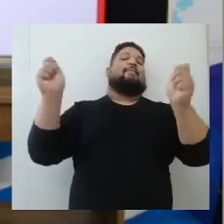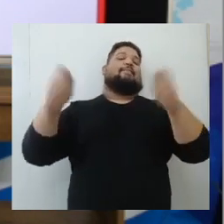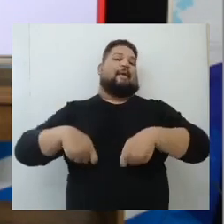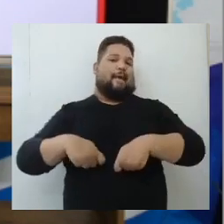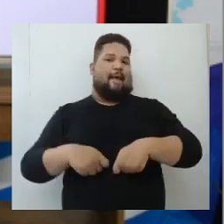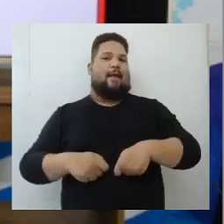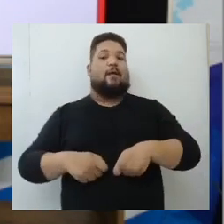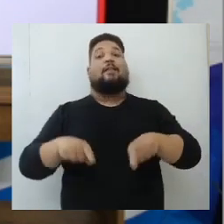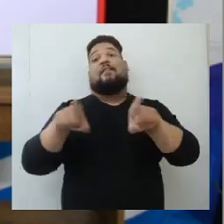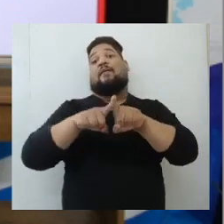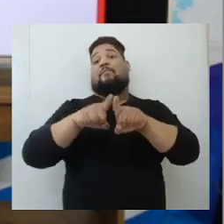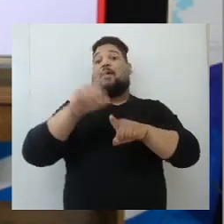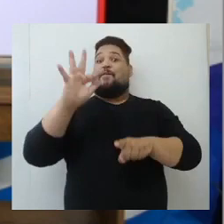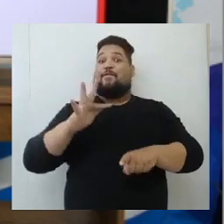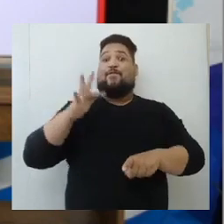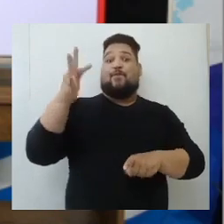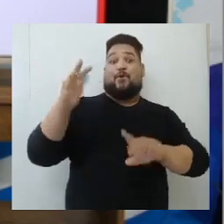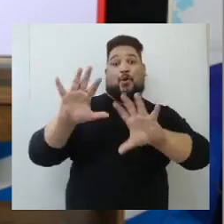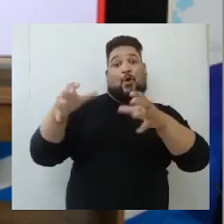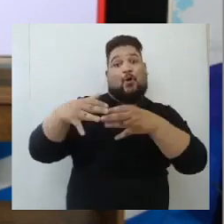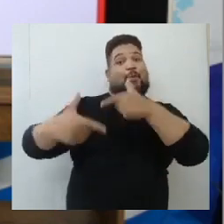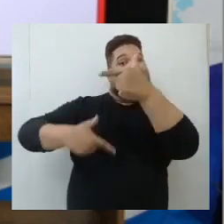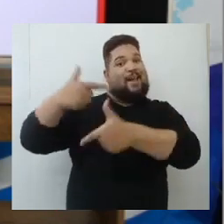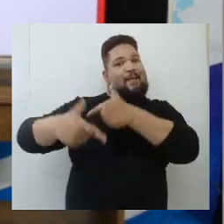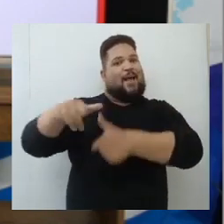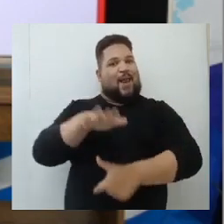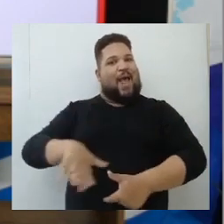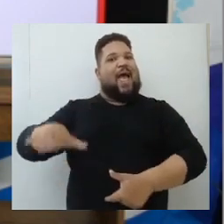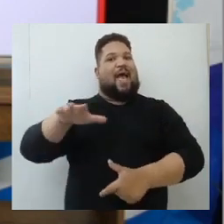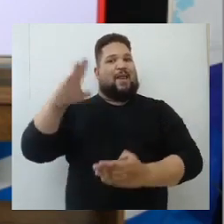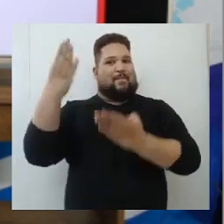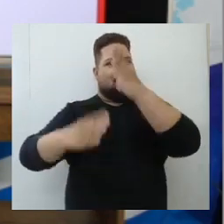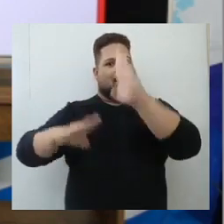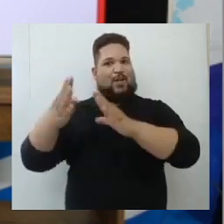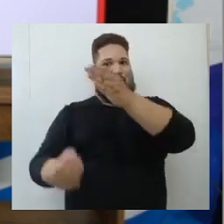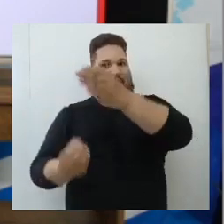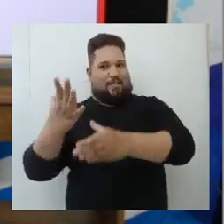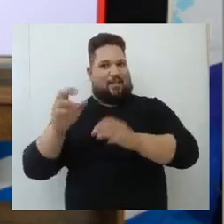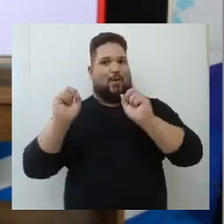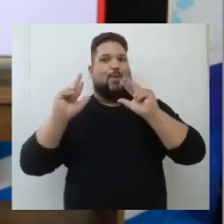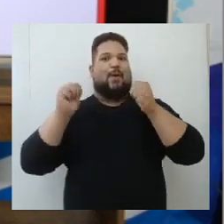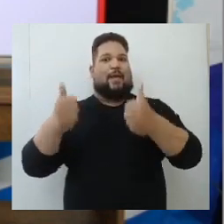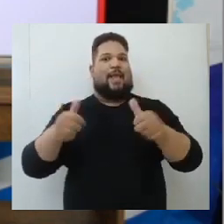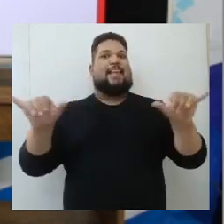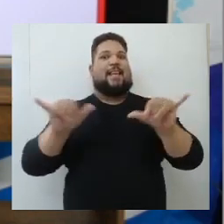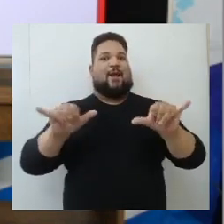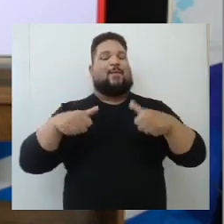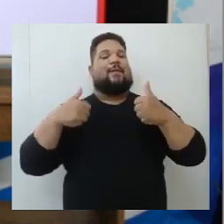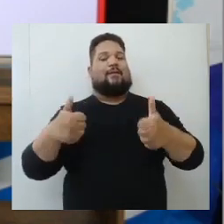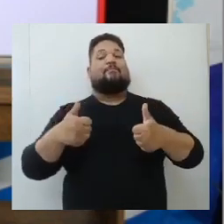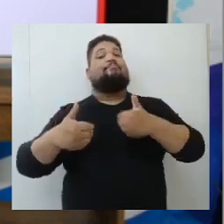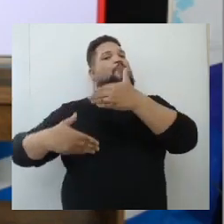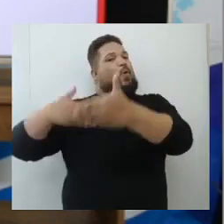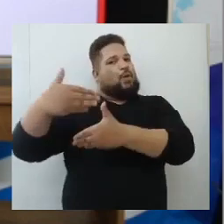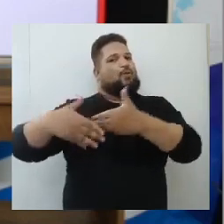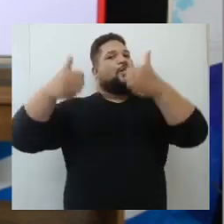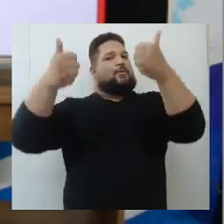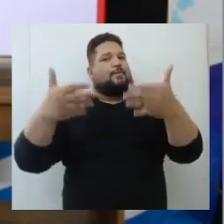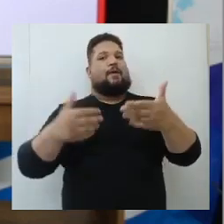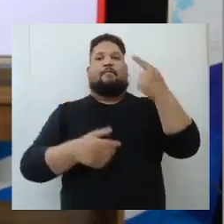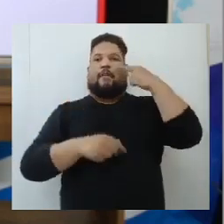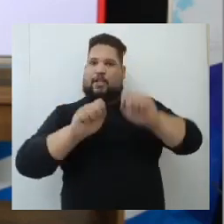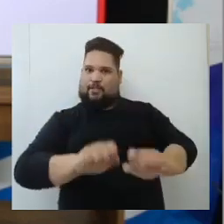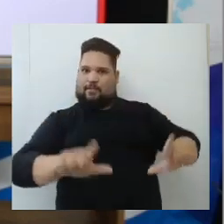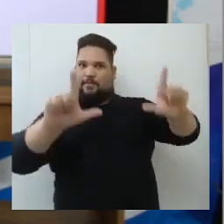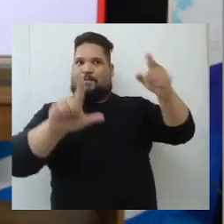ou para os futuros filobiólogos. Tranquilo, gente? Beleza? Então, ó, seguindo aí. Corta para o slide,